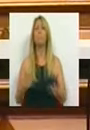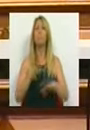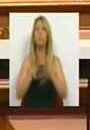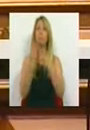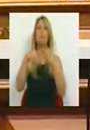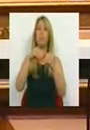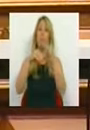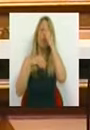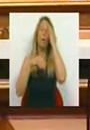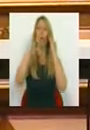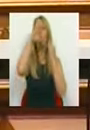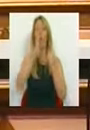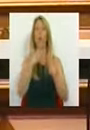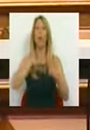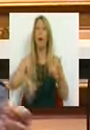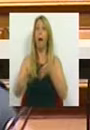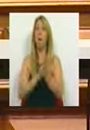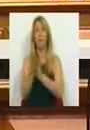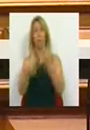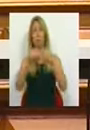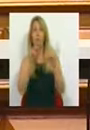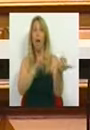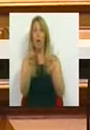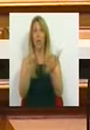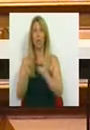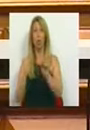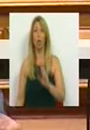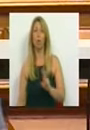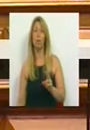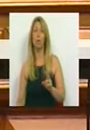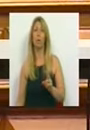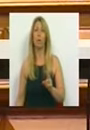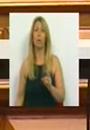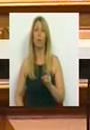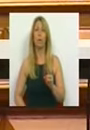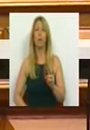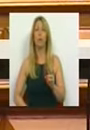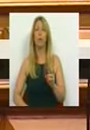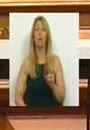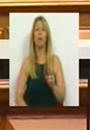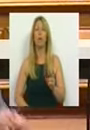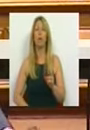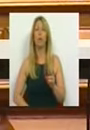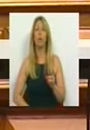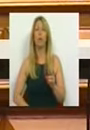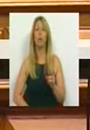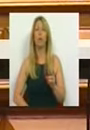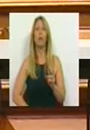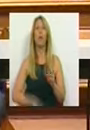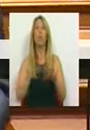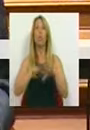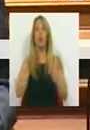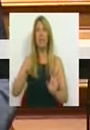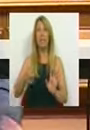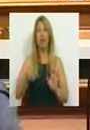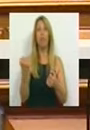Governo aproveita para introduzir algumas alterações, nomeadamente através da chave móvel digital. E as soluções que nos deixam